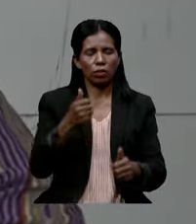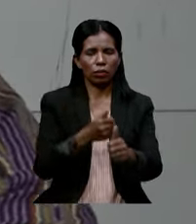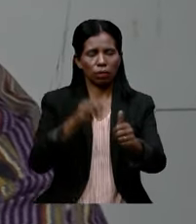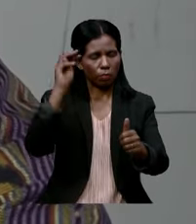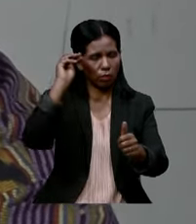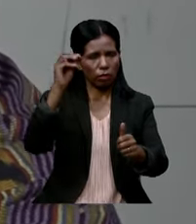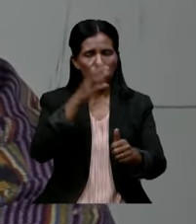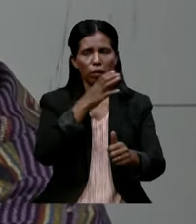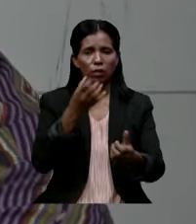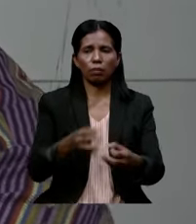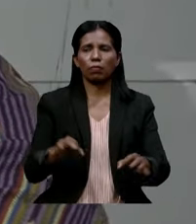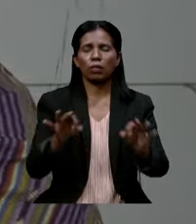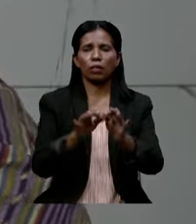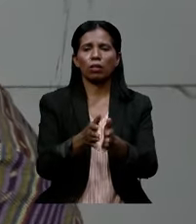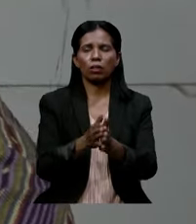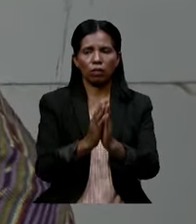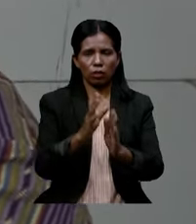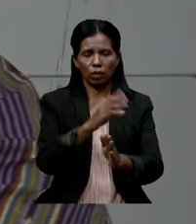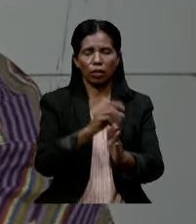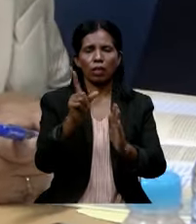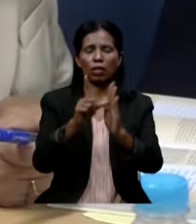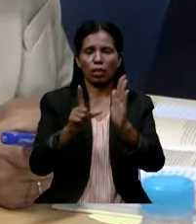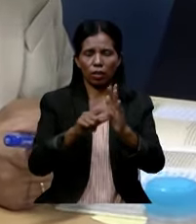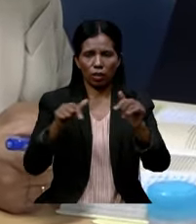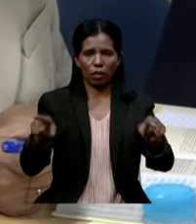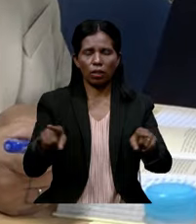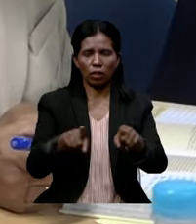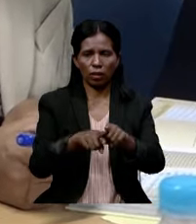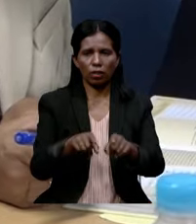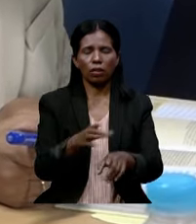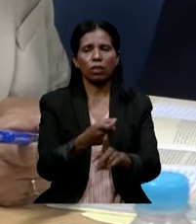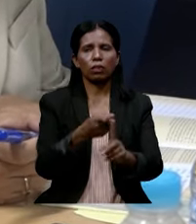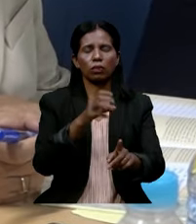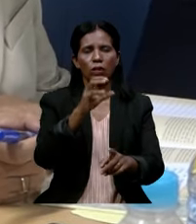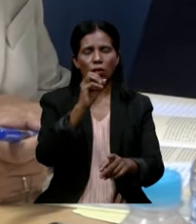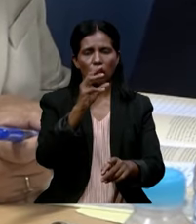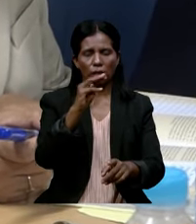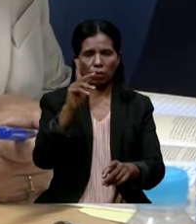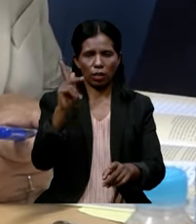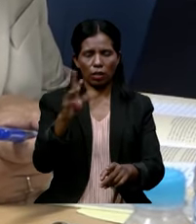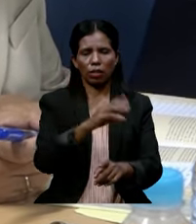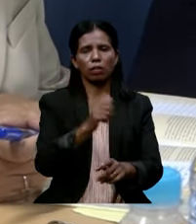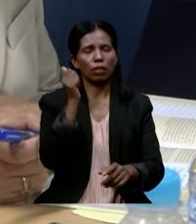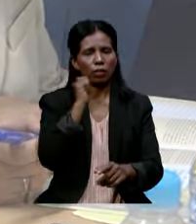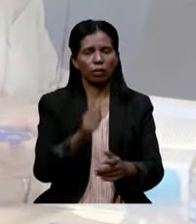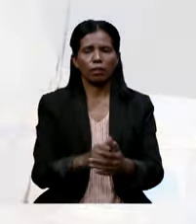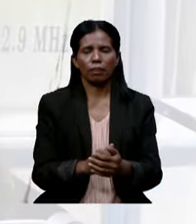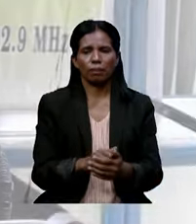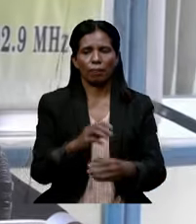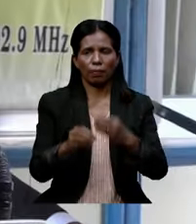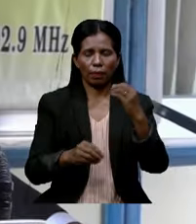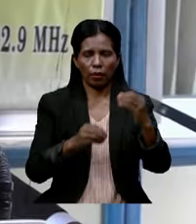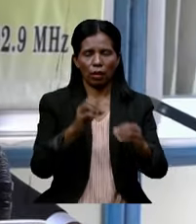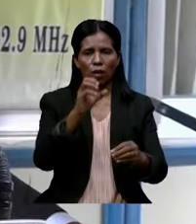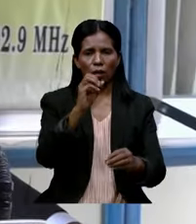Agricultura né, importante o seu estabelecimento lei né, anexamos exigência o seu OMK no ASEAN. Quando a OMK